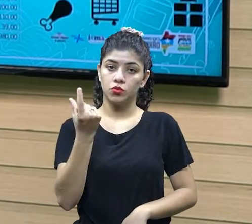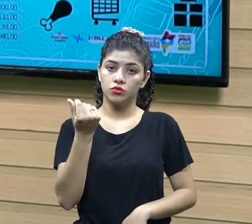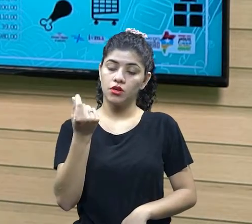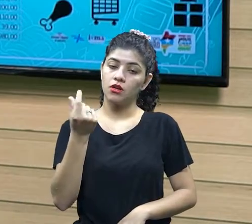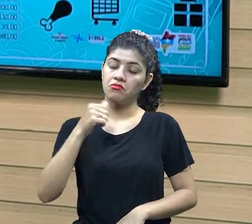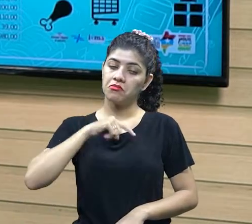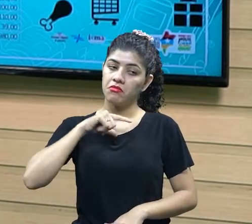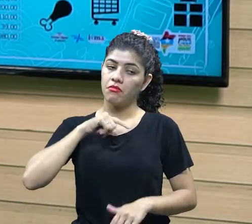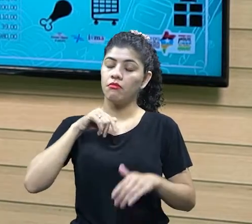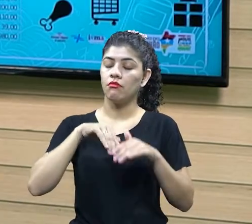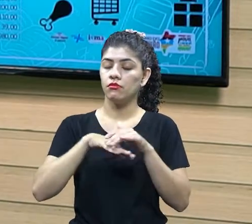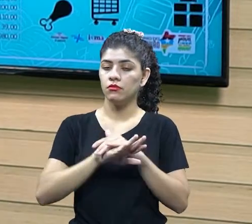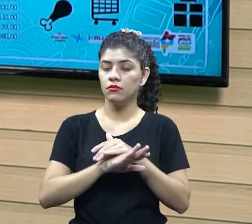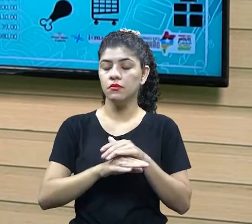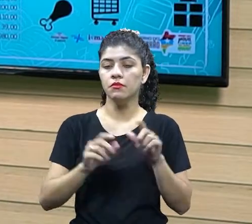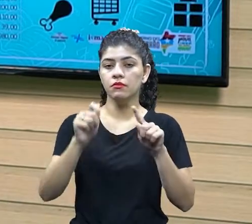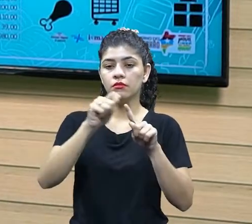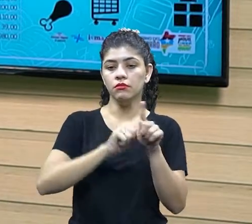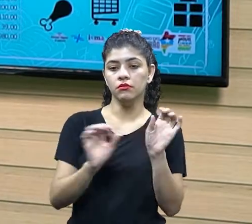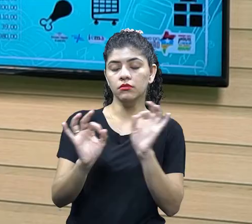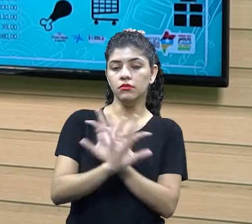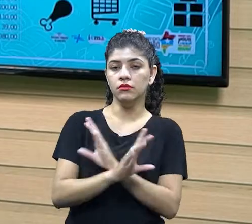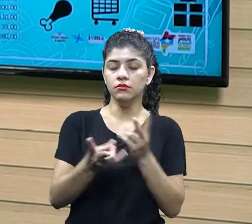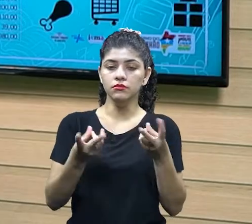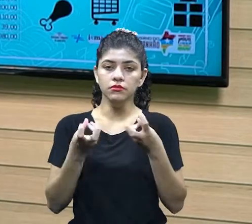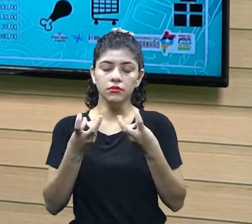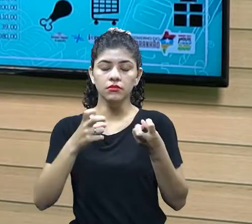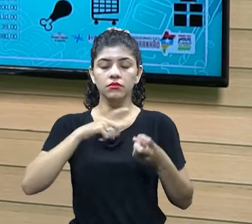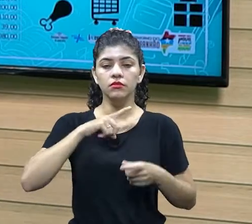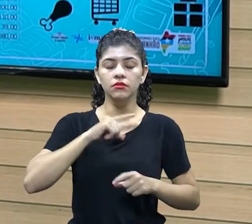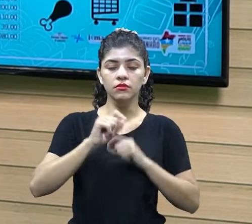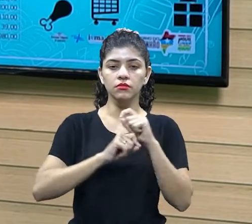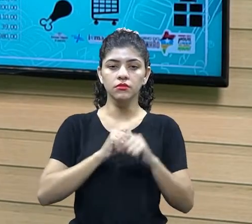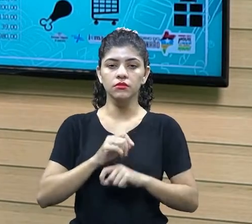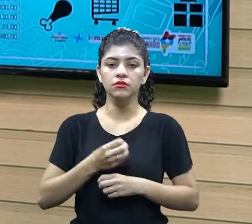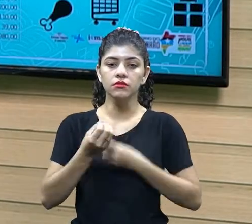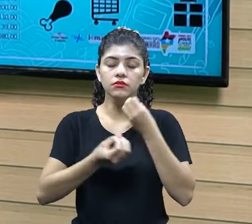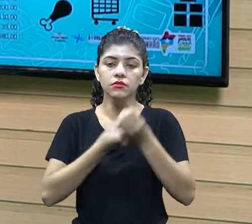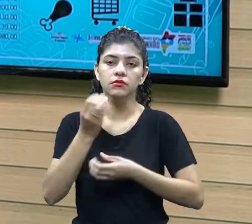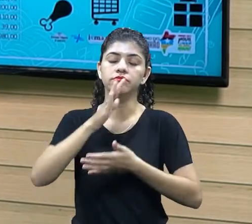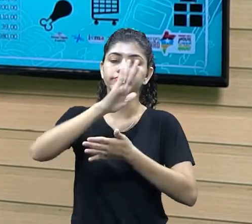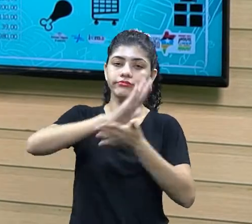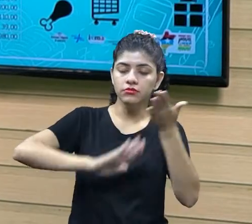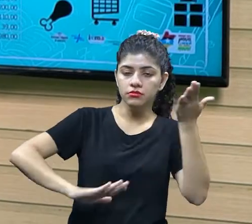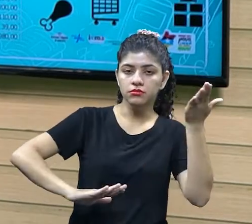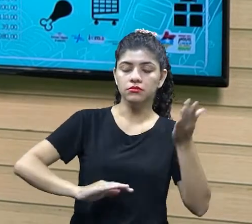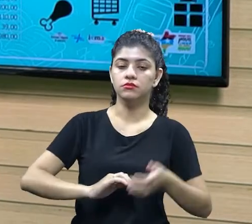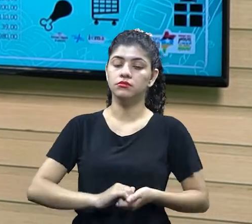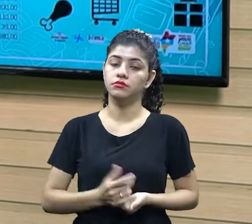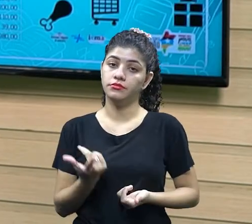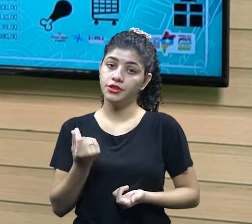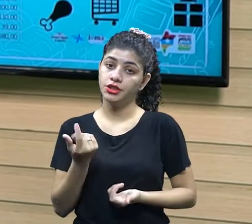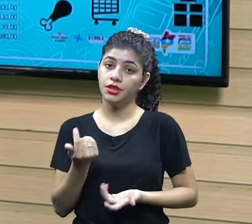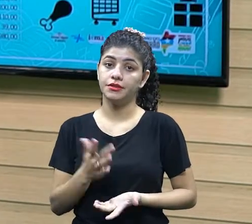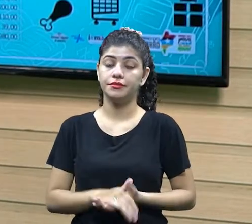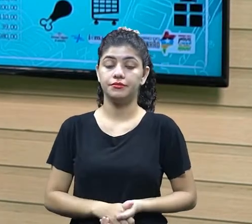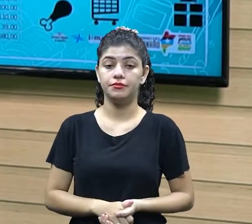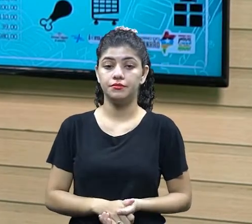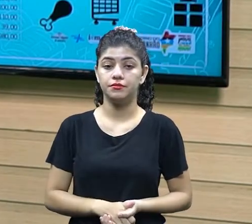sobra para ele no final do mês, certo? Para ele poder ver se ele tem condição de viajar para